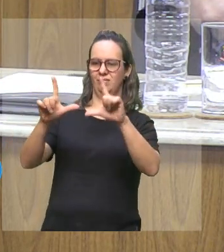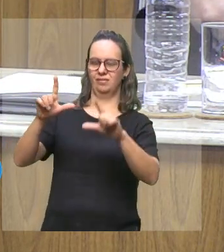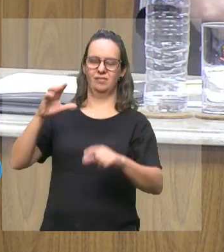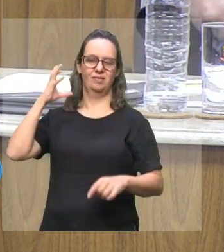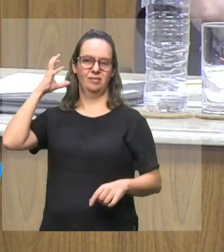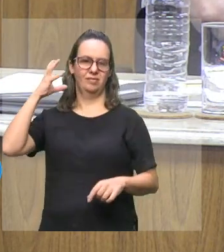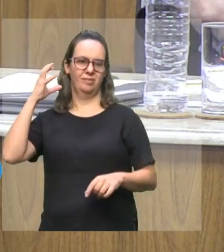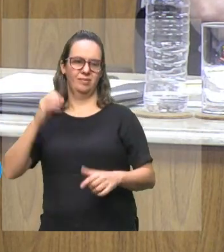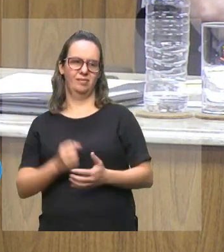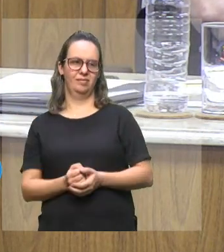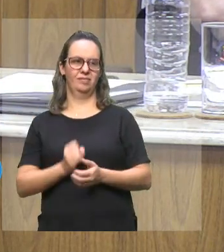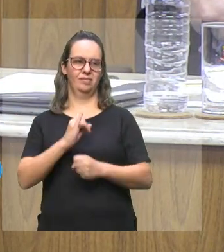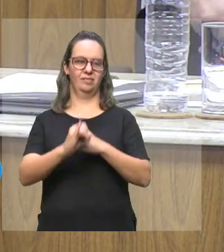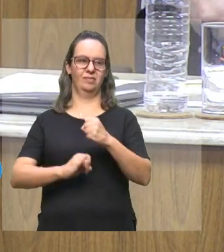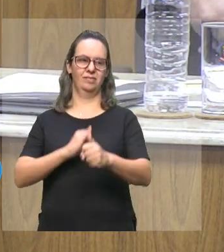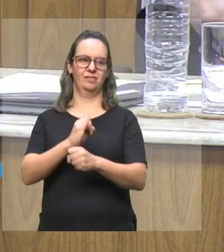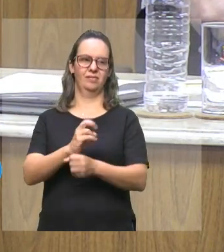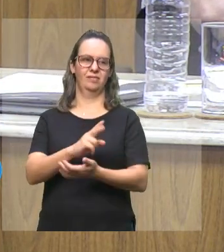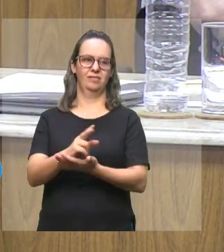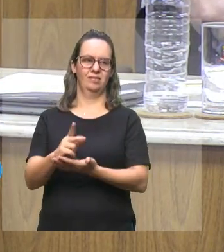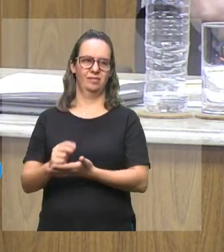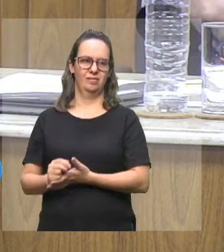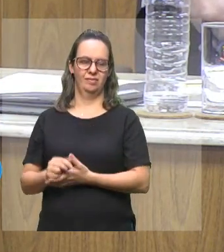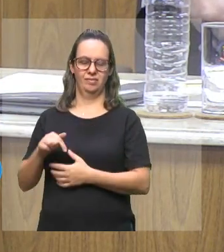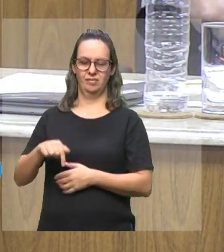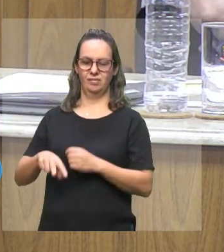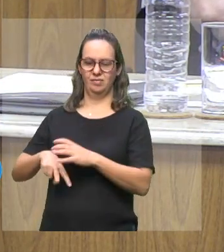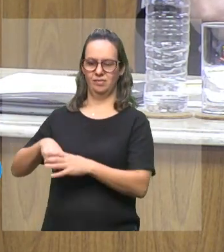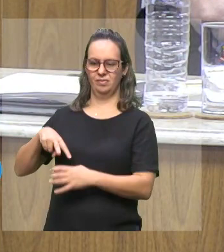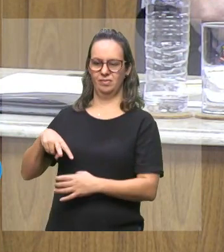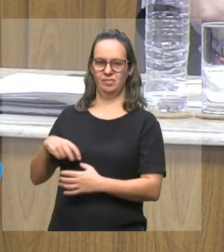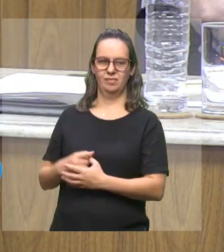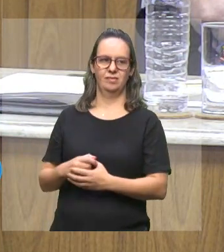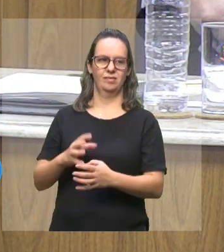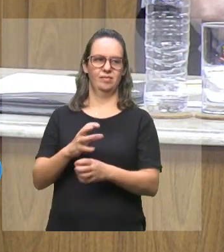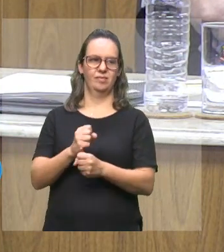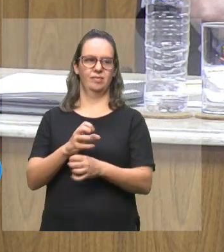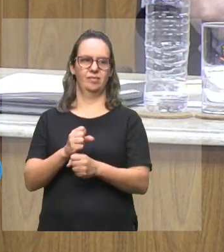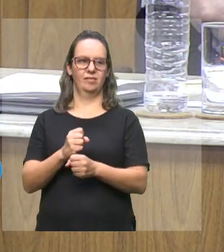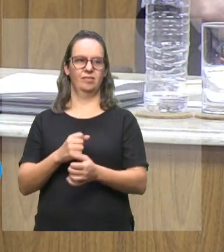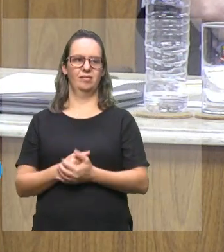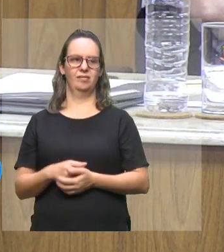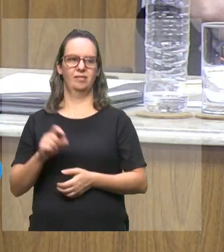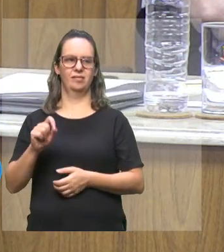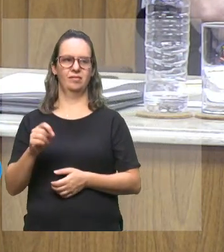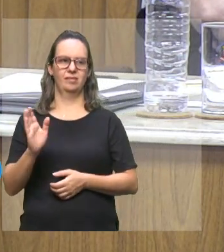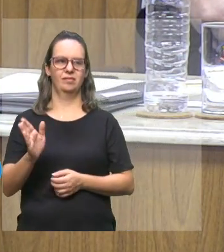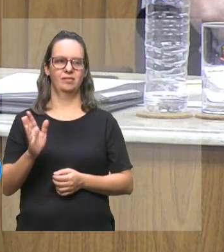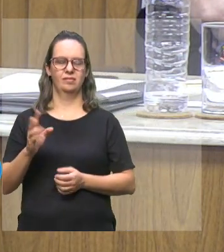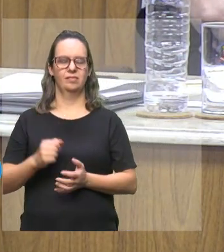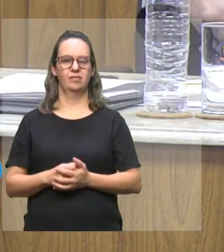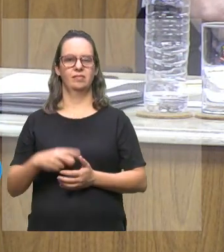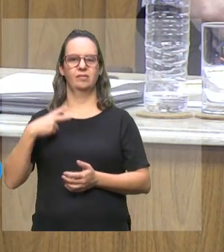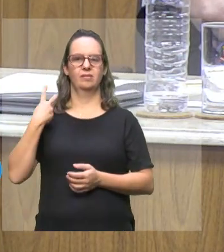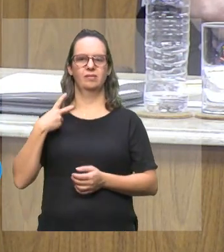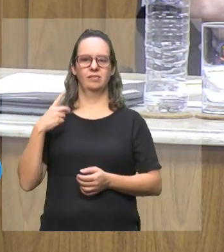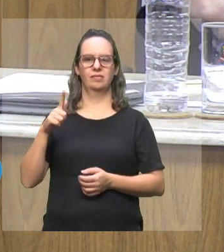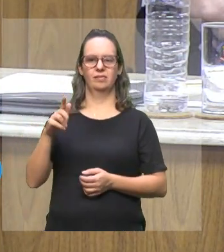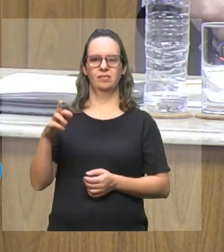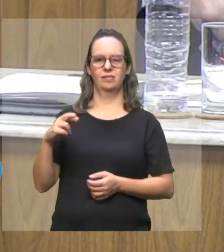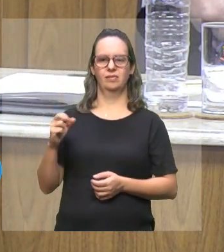sociais. Eu solicitei a palavra apenas para complementar o que o vereador